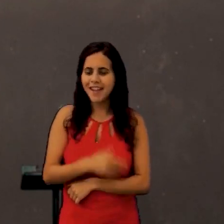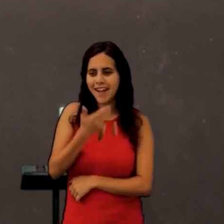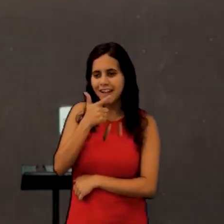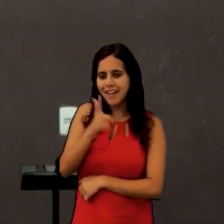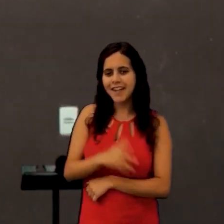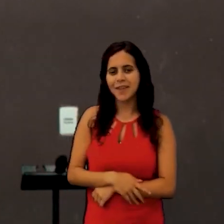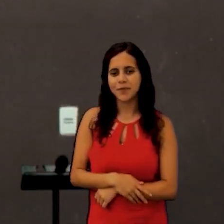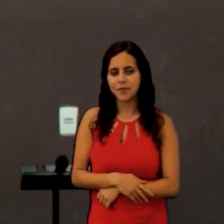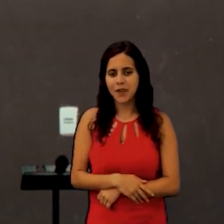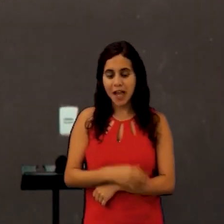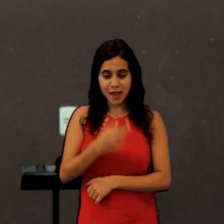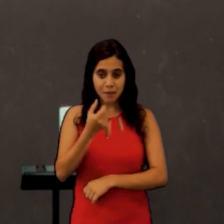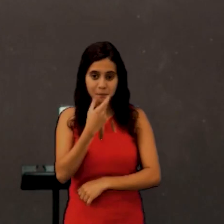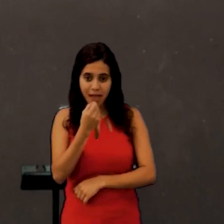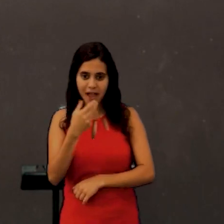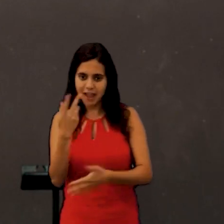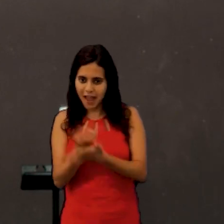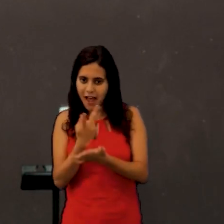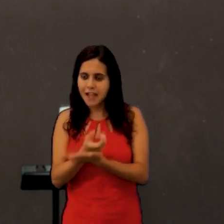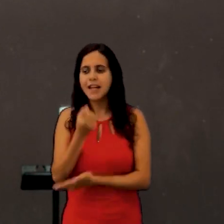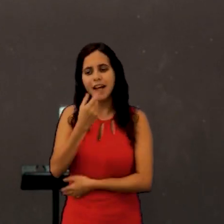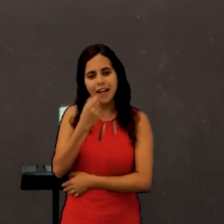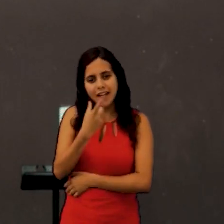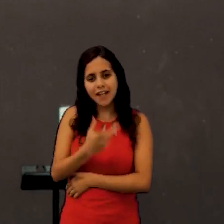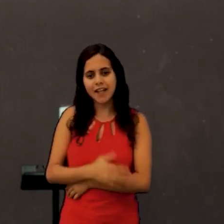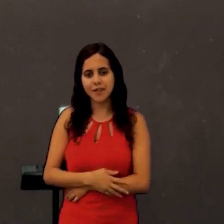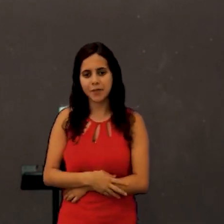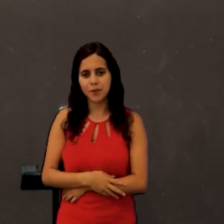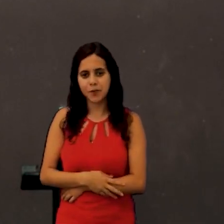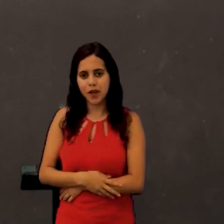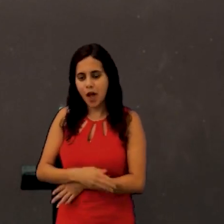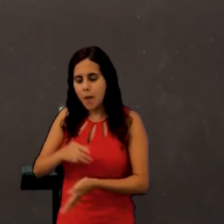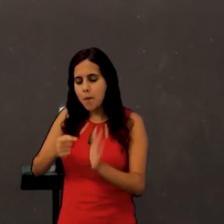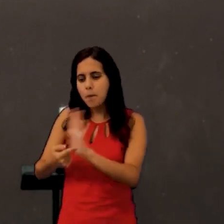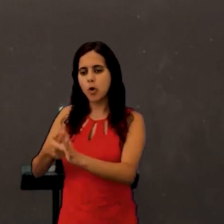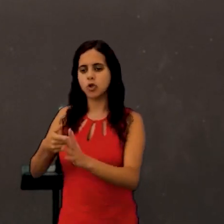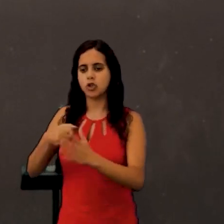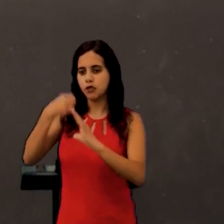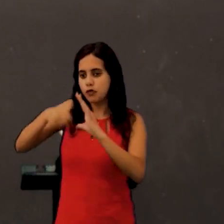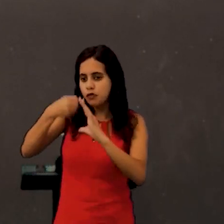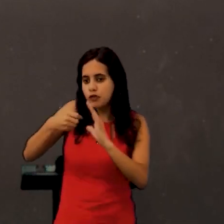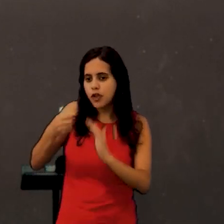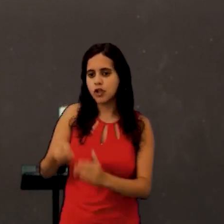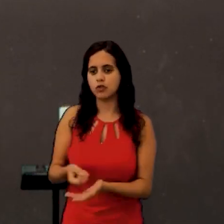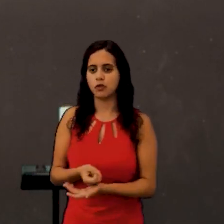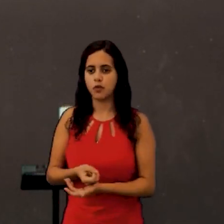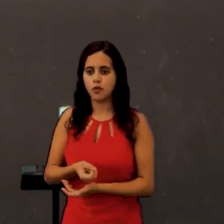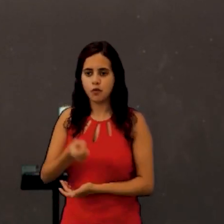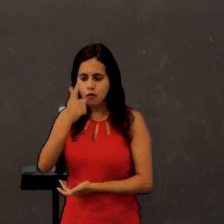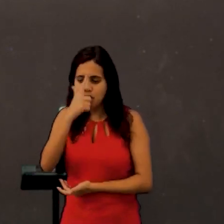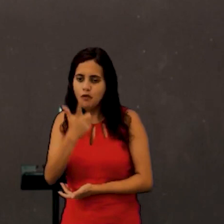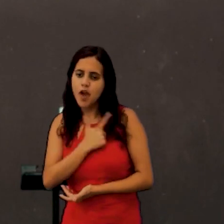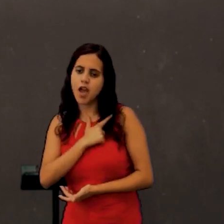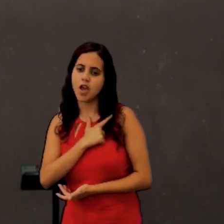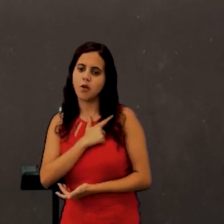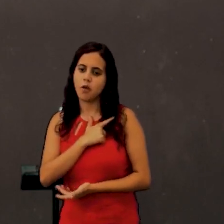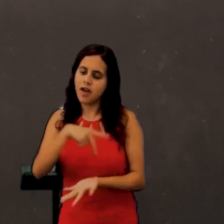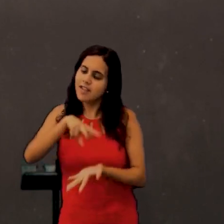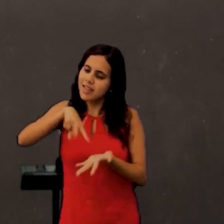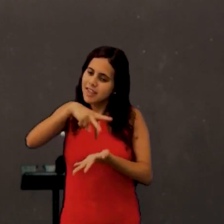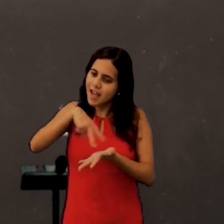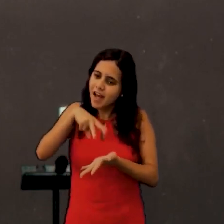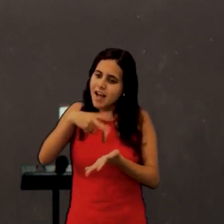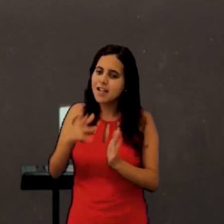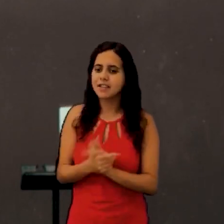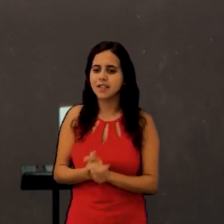eles contam. Compartilha aqueles vídeos com aquelas músicas lá bem mundana também. Faz dancinha do TikTok, vai ser legal. Tu vai ser